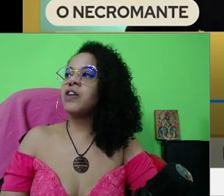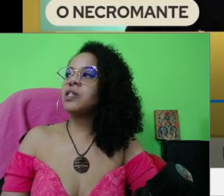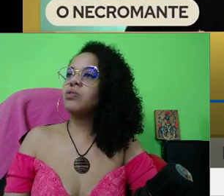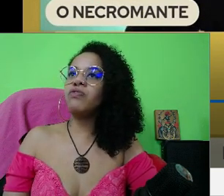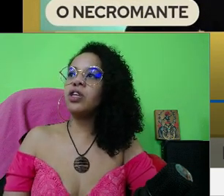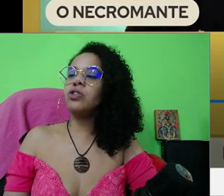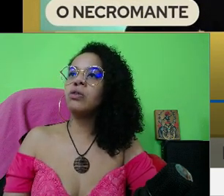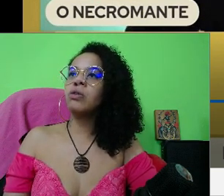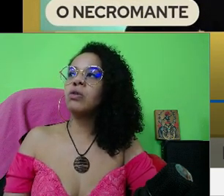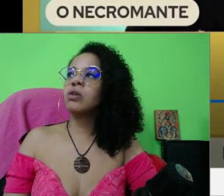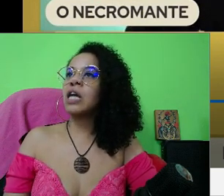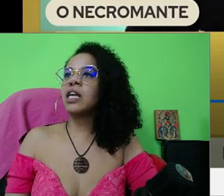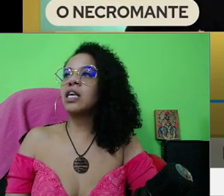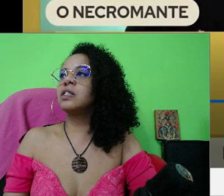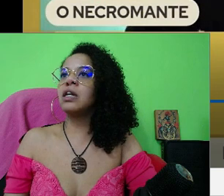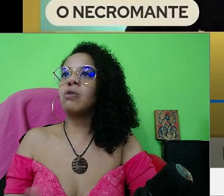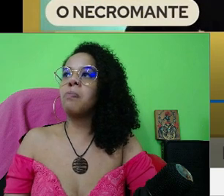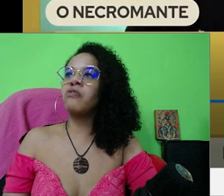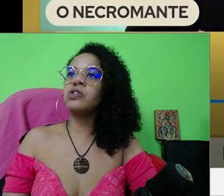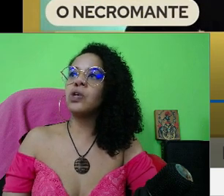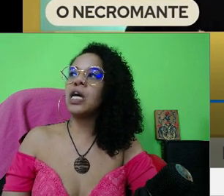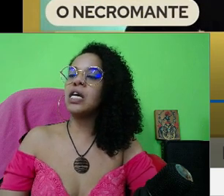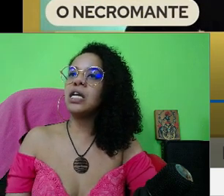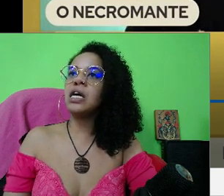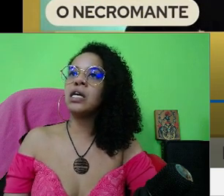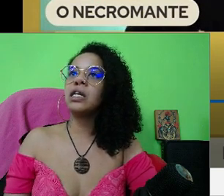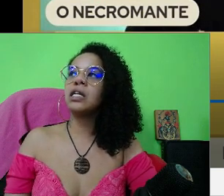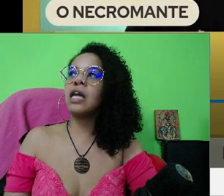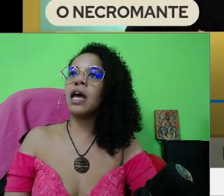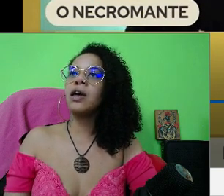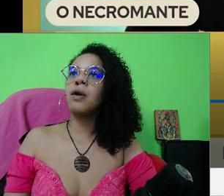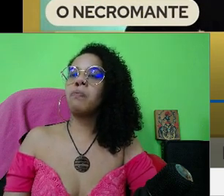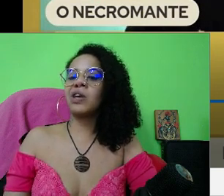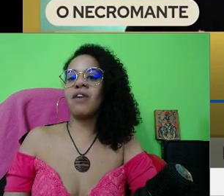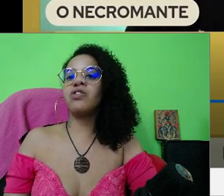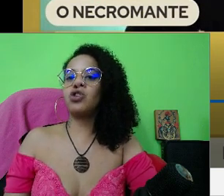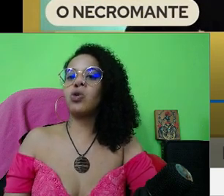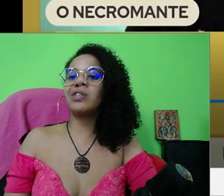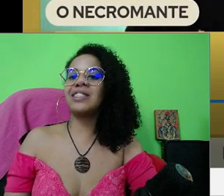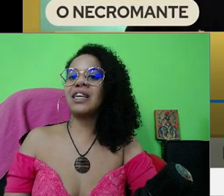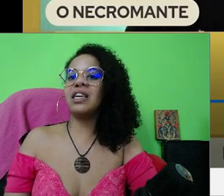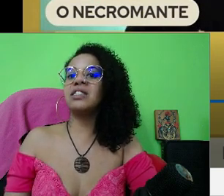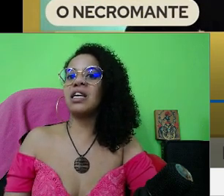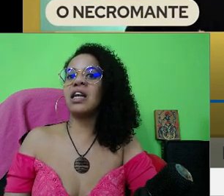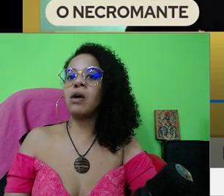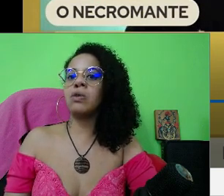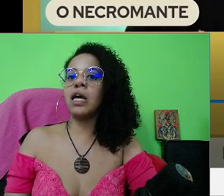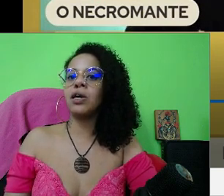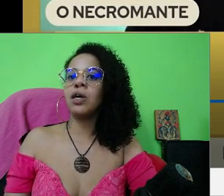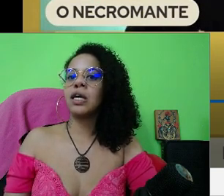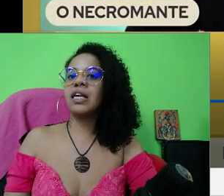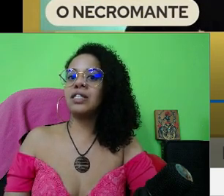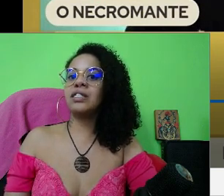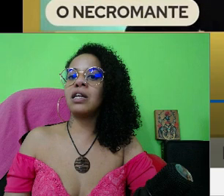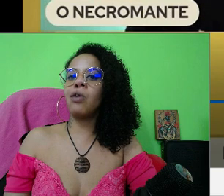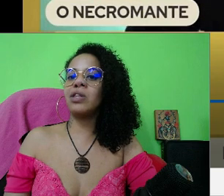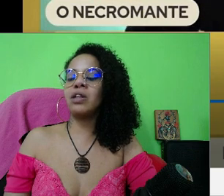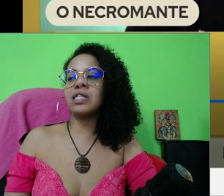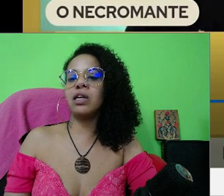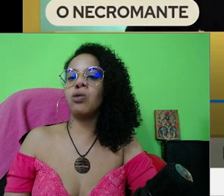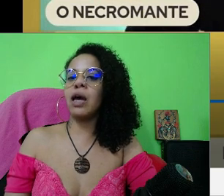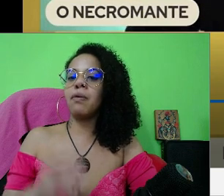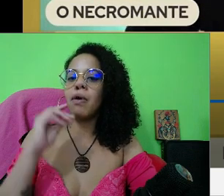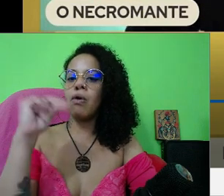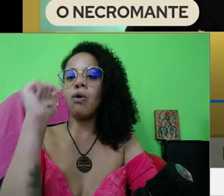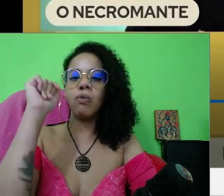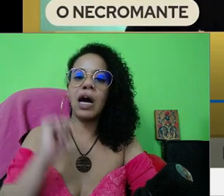aí eu faço o vídeo na quinzena com a professora Ana né porque afinal de contas é quinzenal né quinzenal